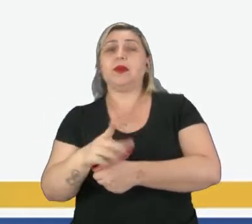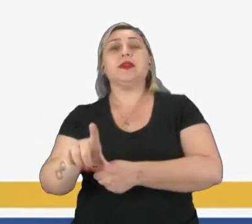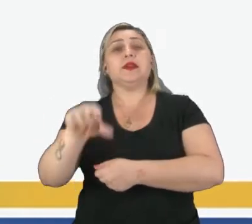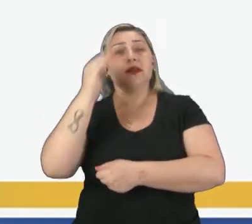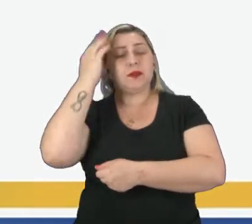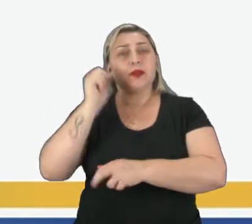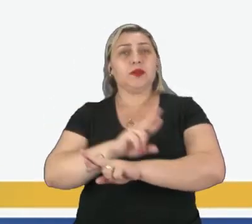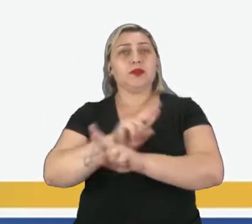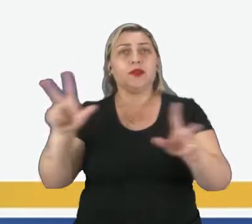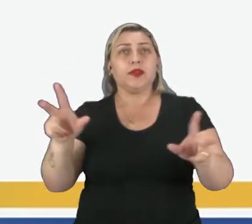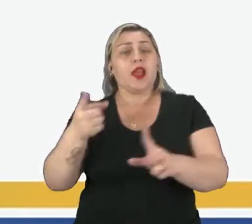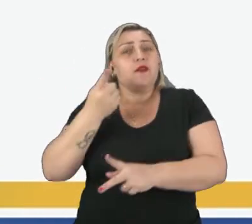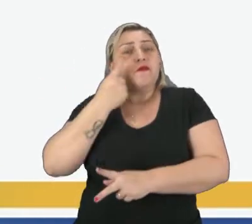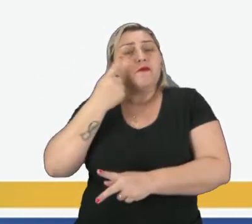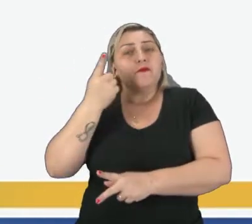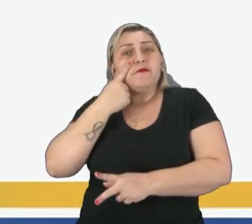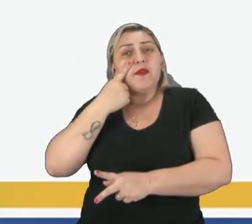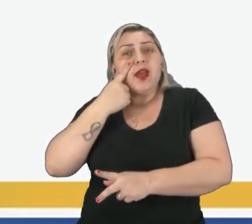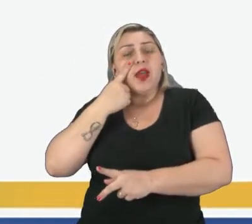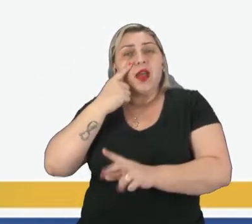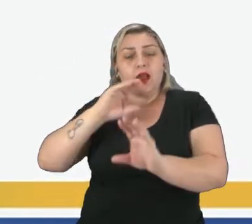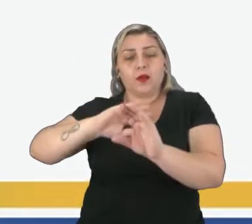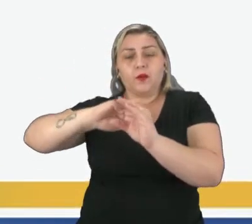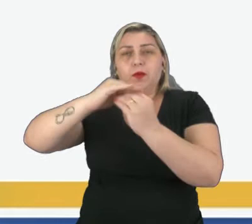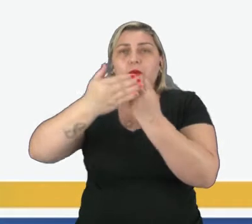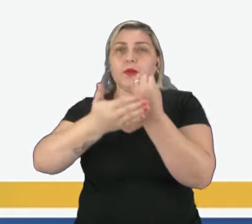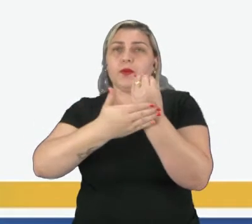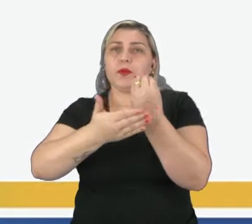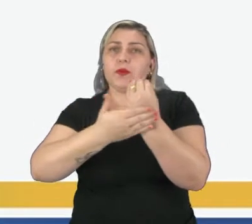de produto é observar o rótulo.